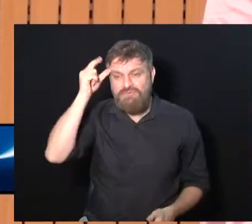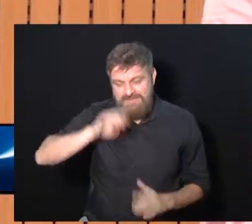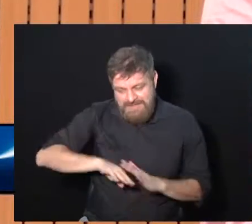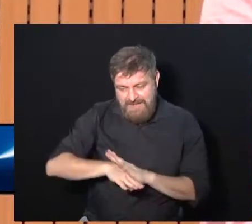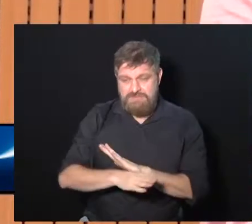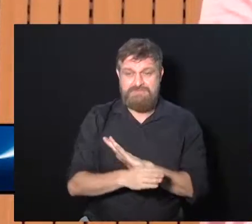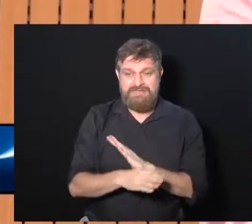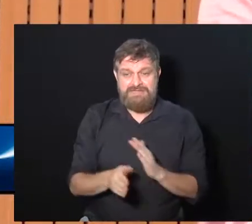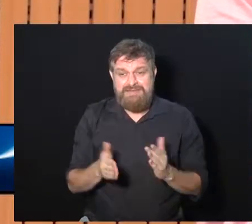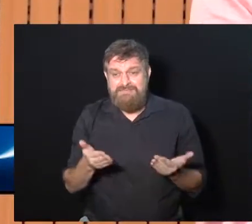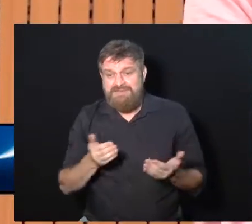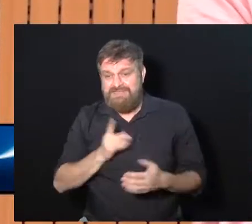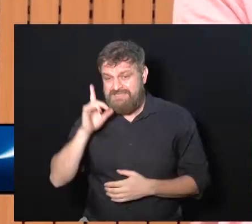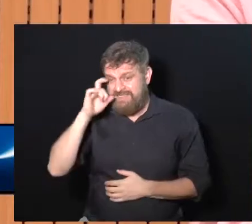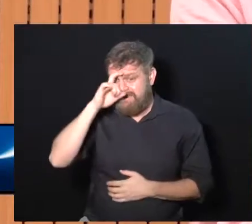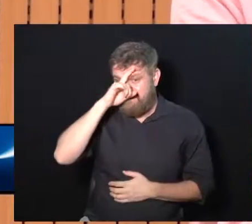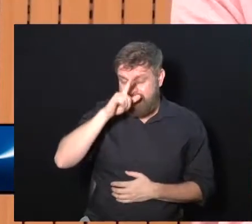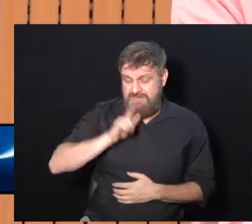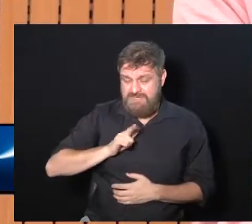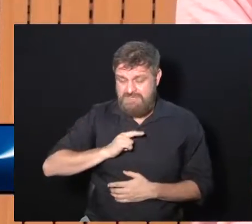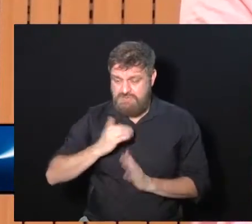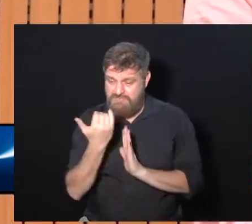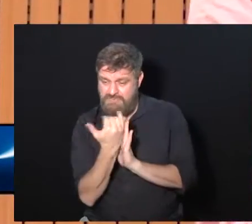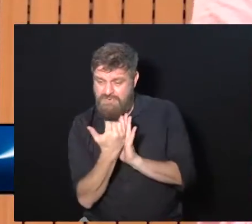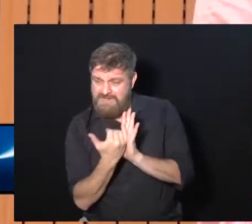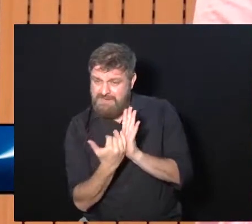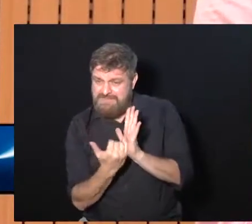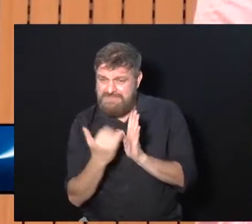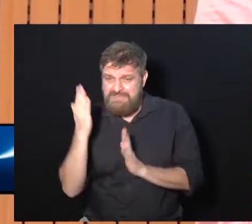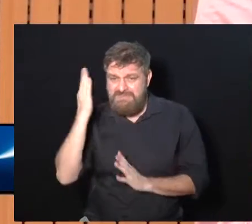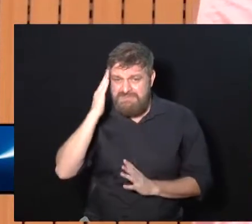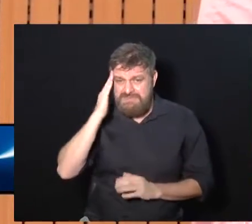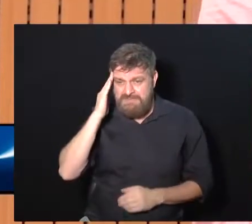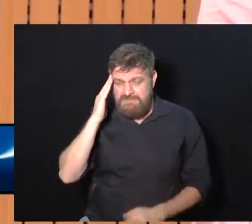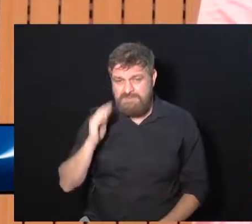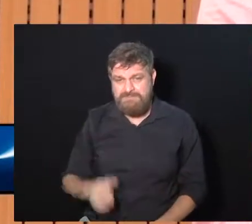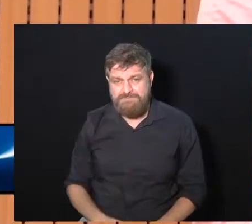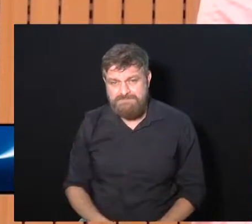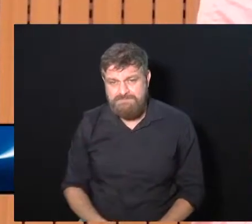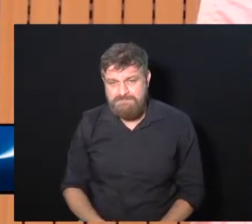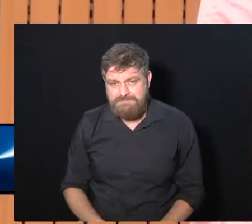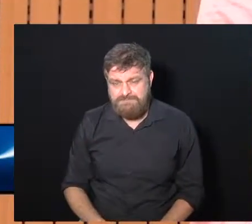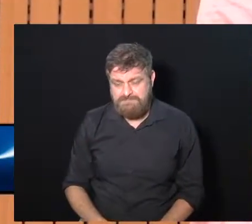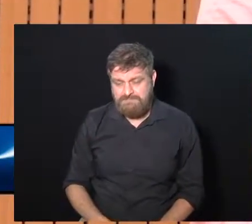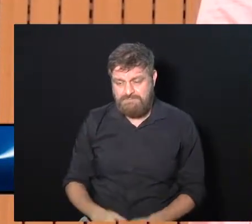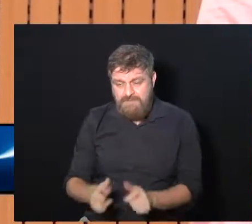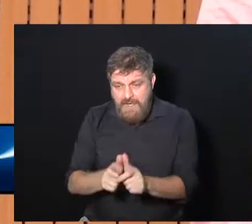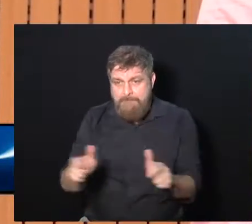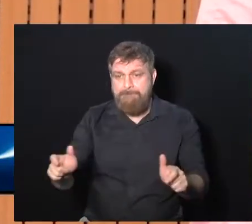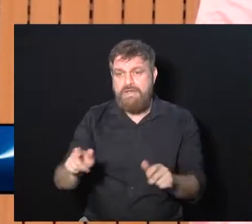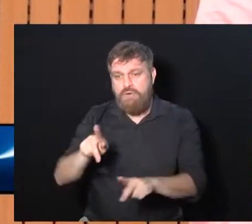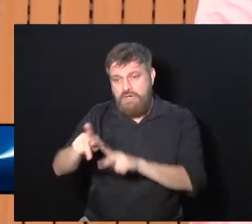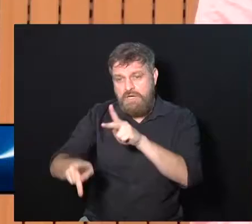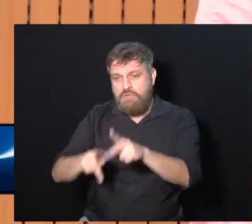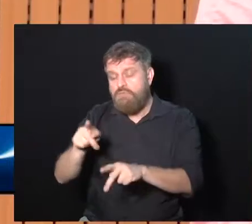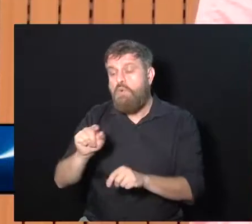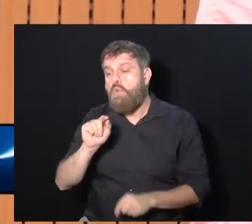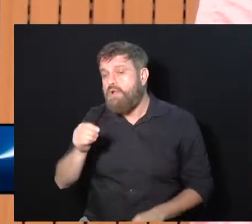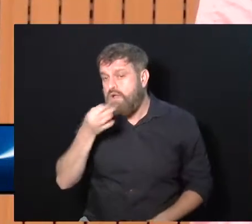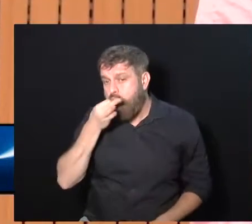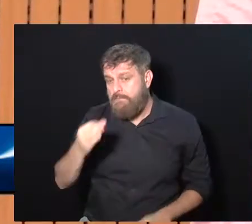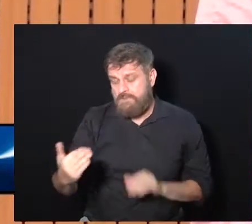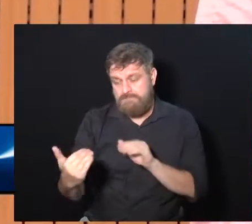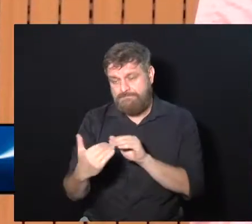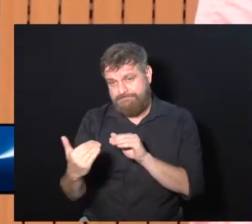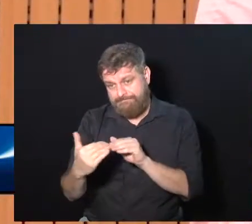dificulta que você possa fazer a programação no interesse da maioria dos usuários do